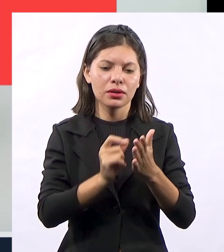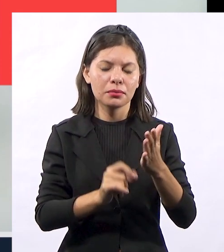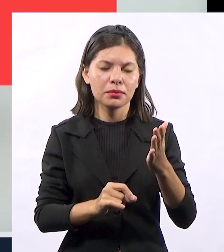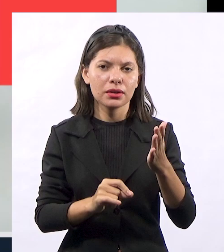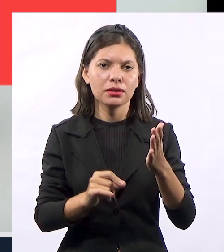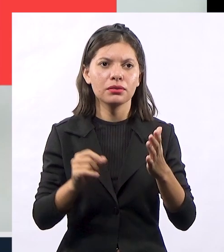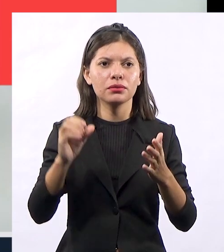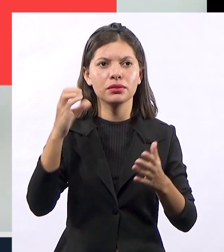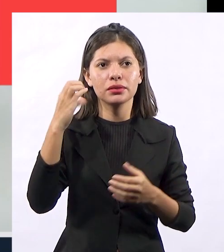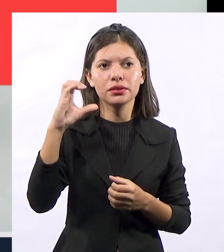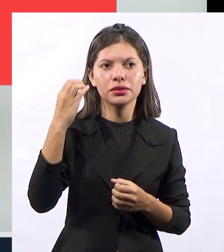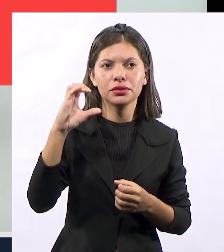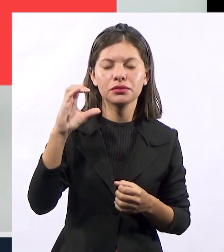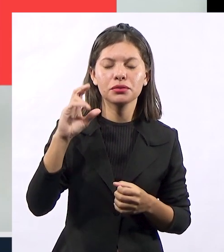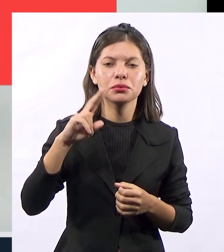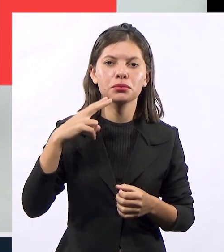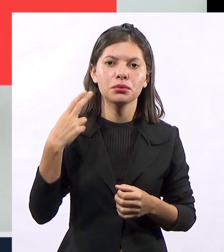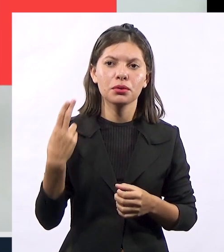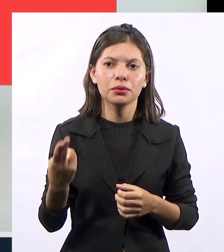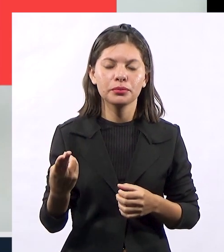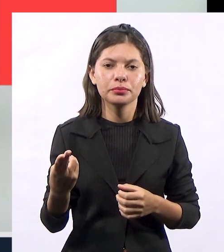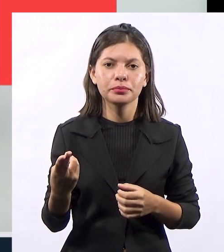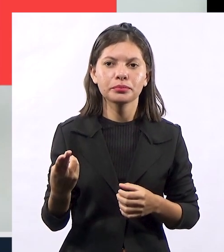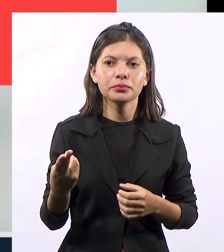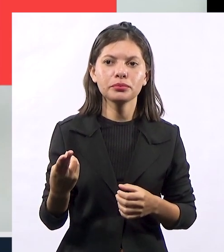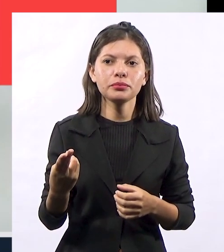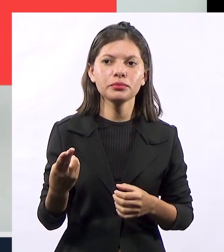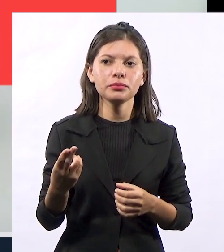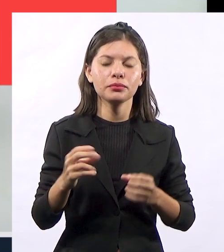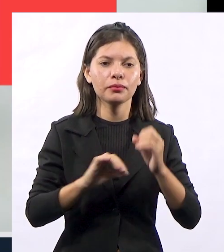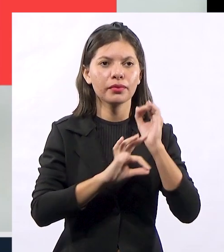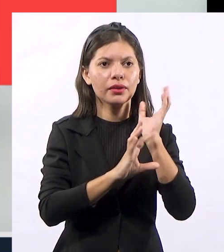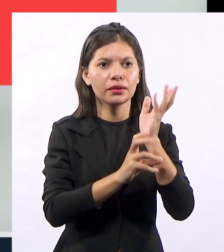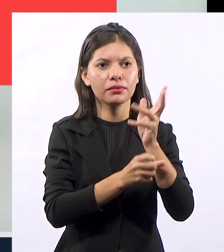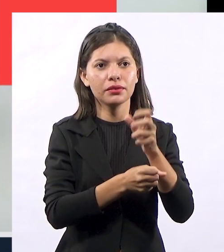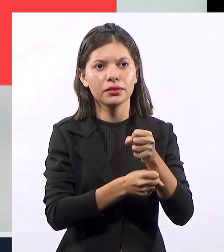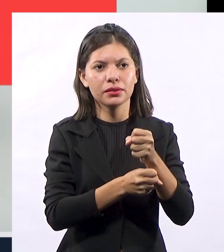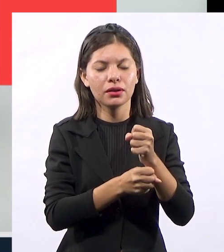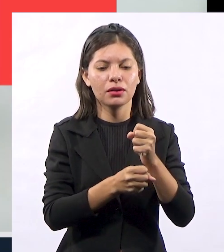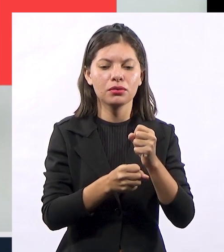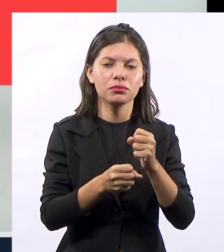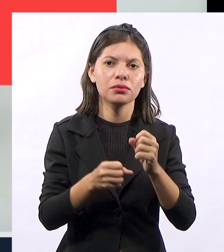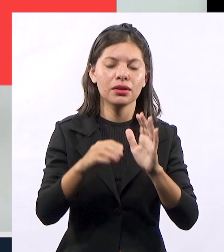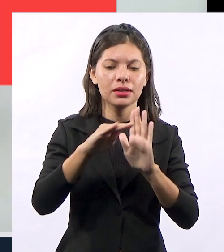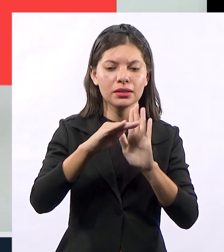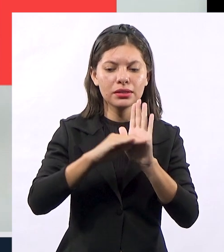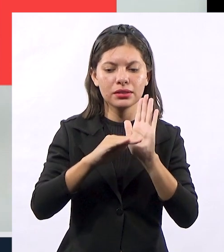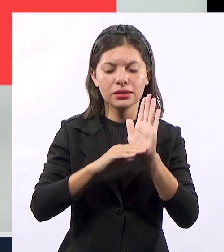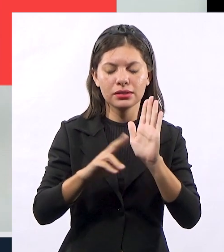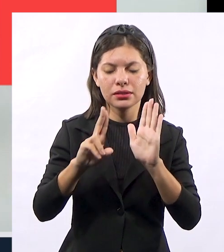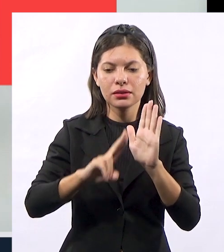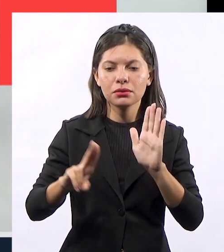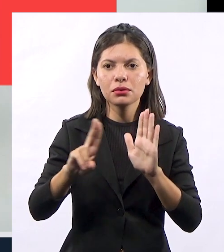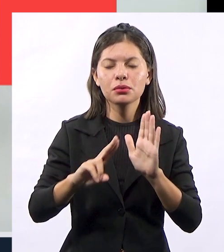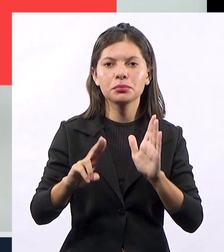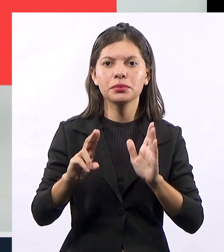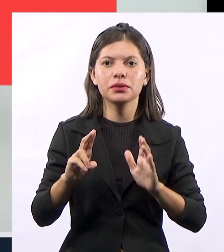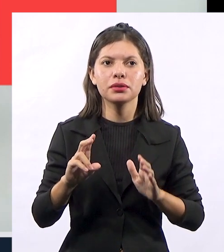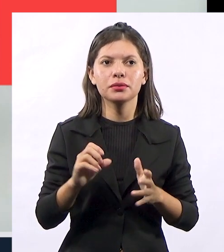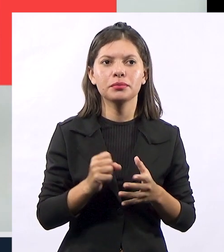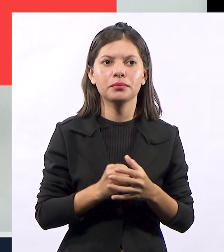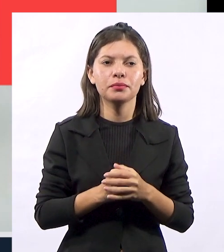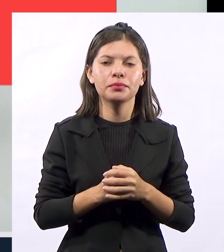literatura se eu estiver basicamente fazendo um texto de bibliografia. São livros e